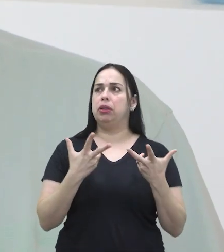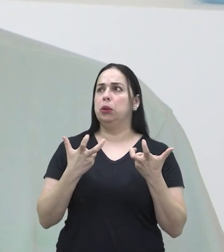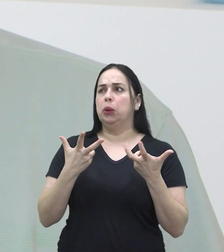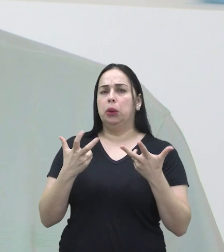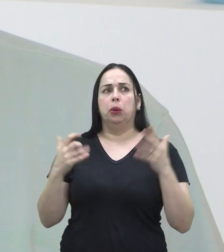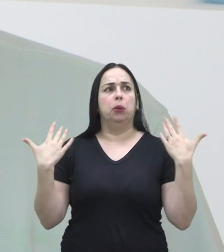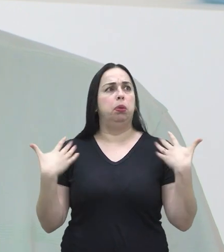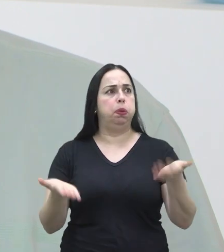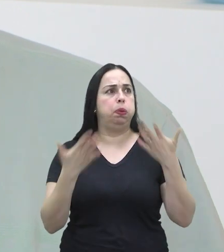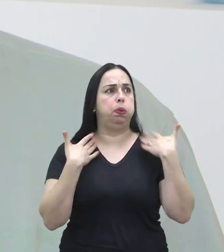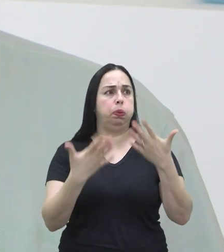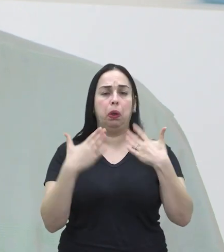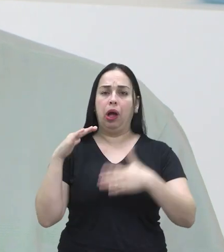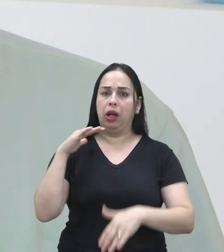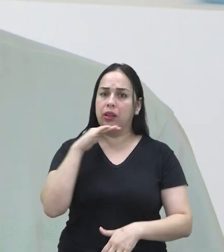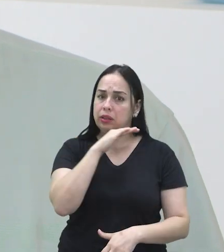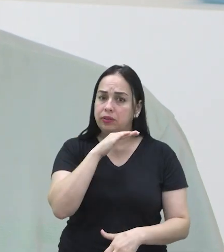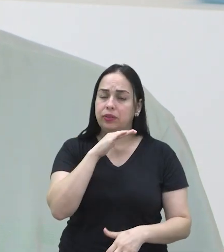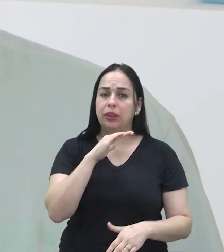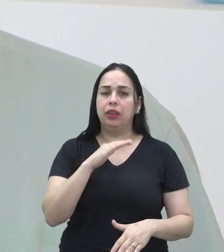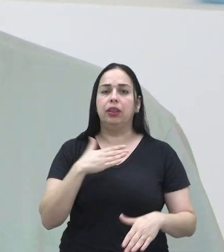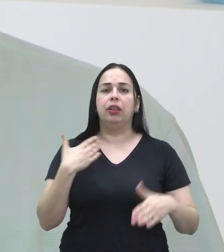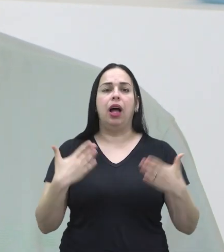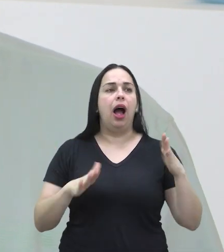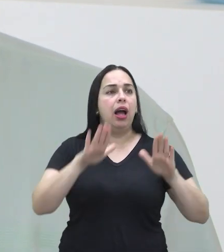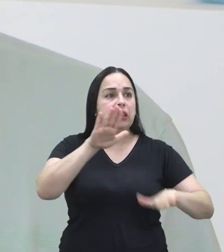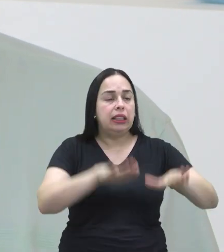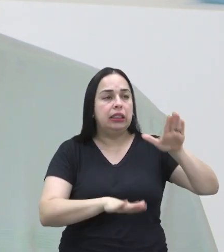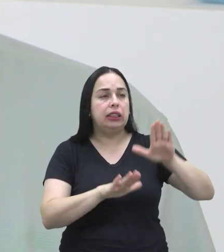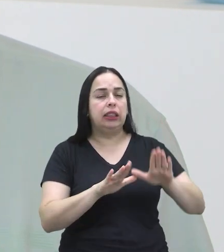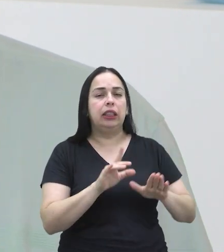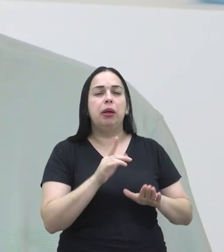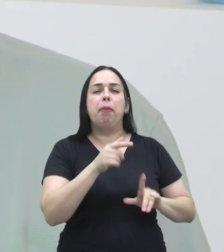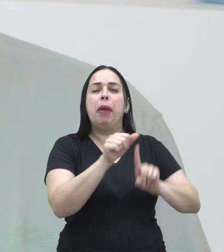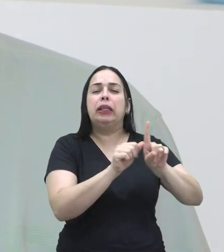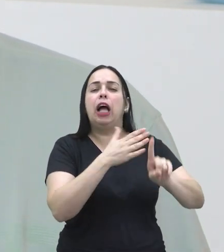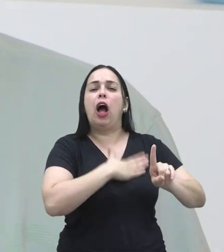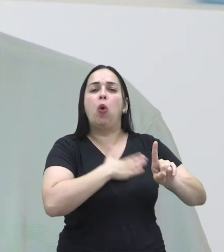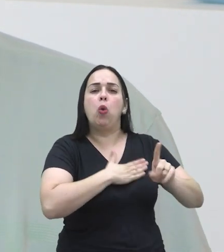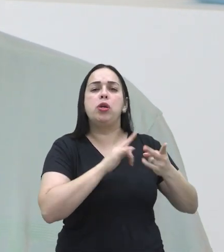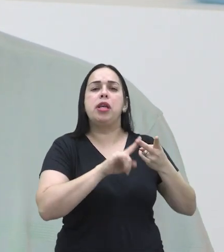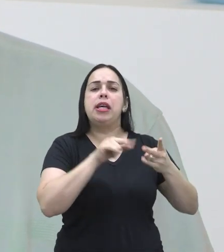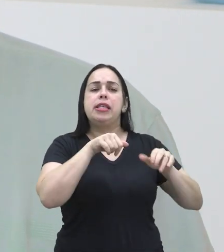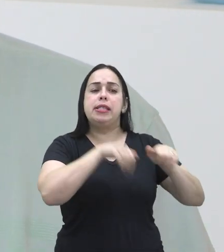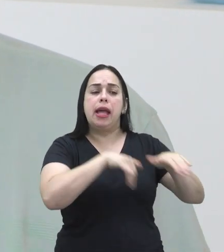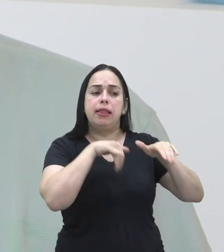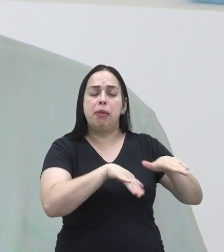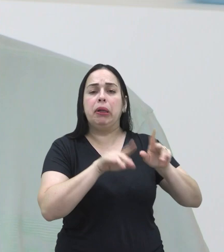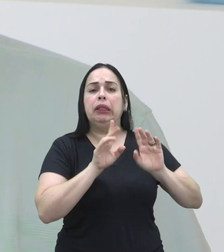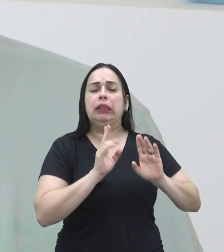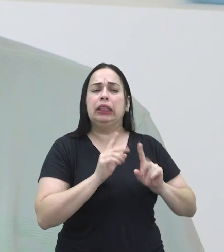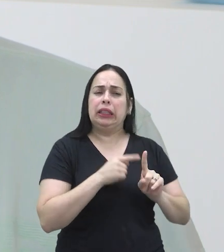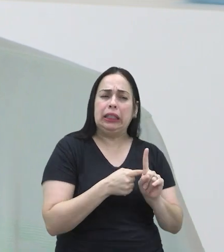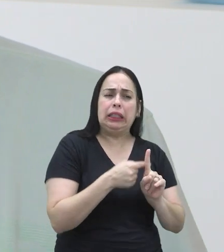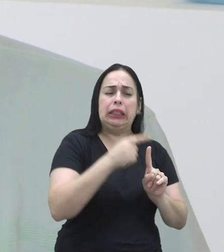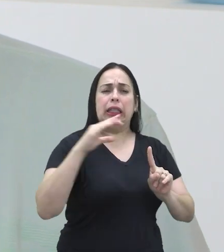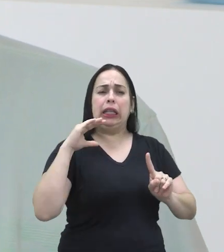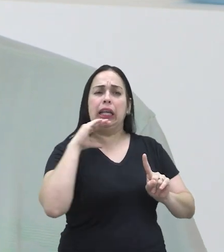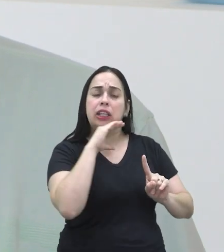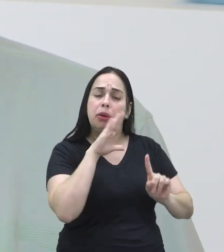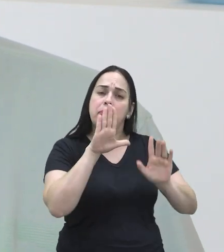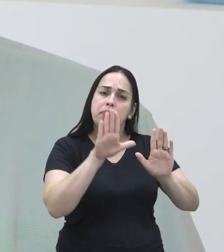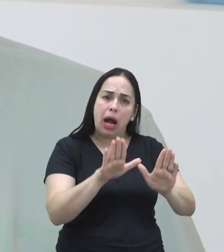dia nosso, né? Nós tivemos dias muito quentes em agosto e setembro, né? que historicamente